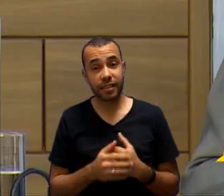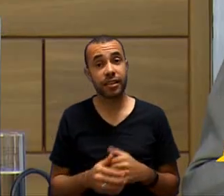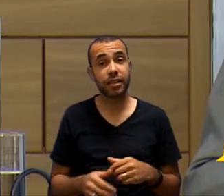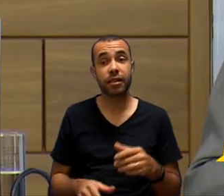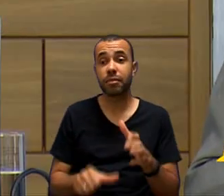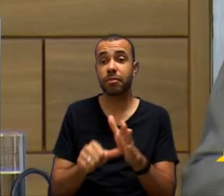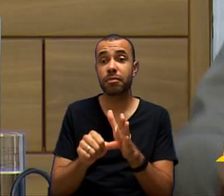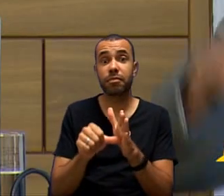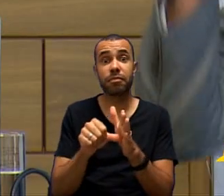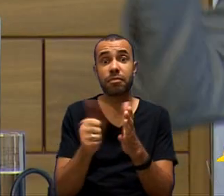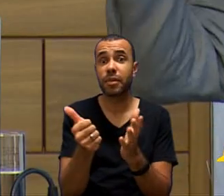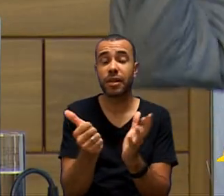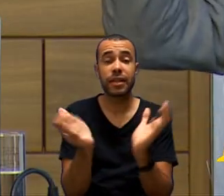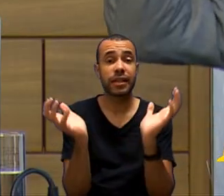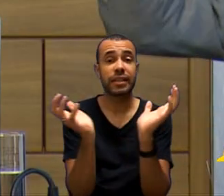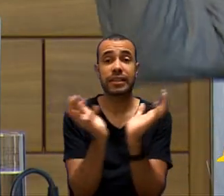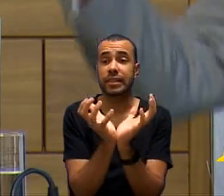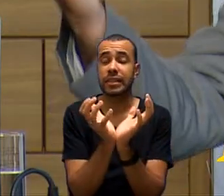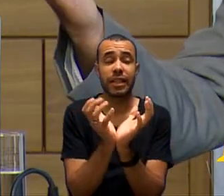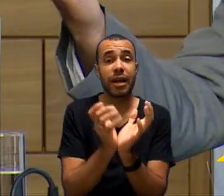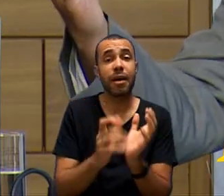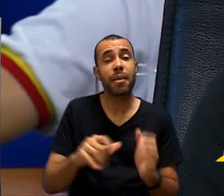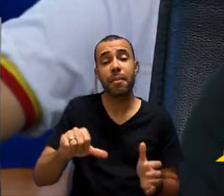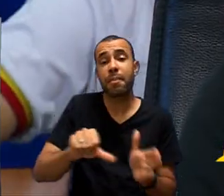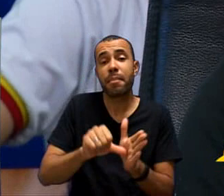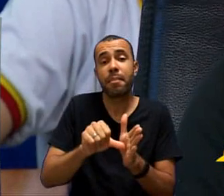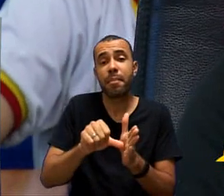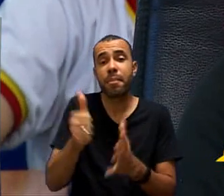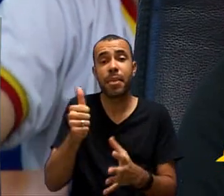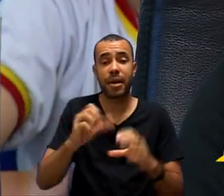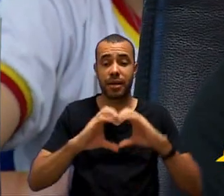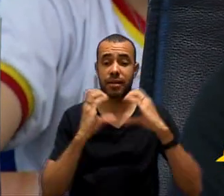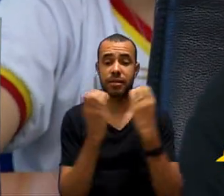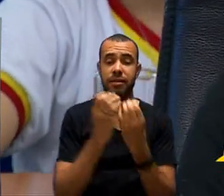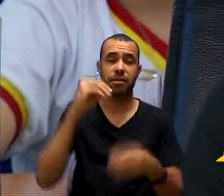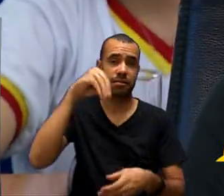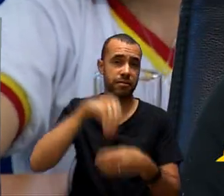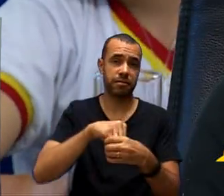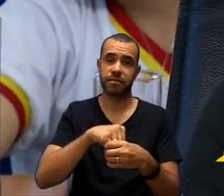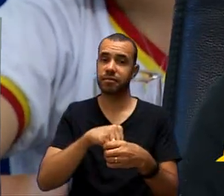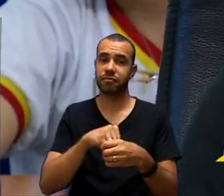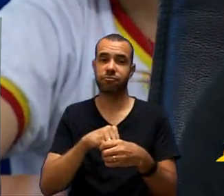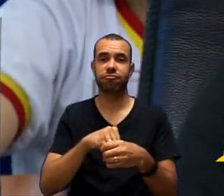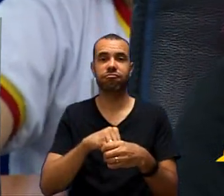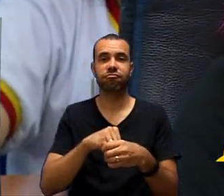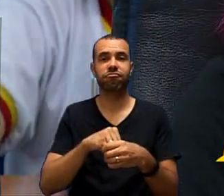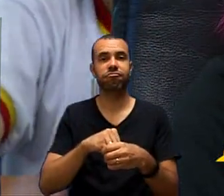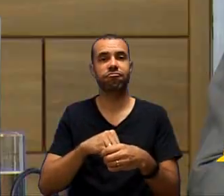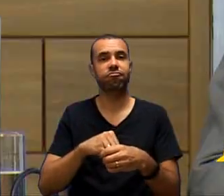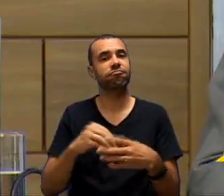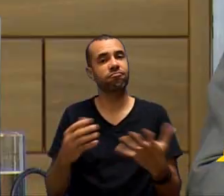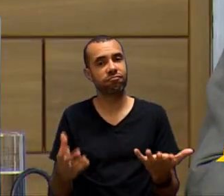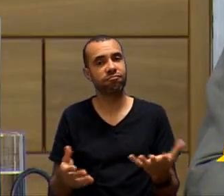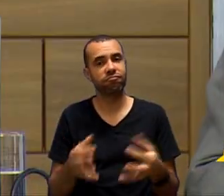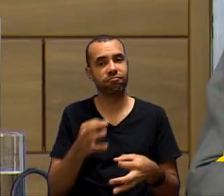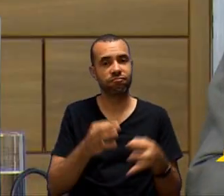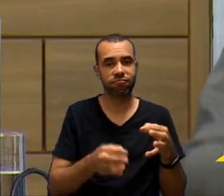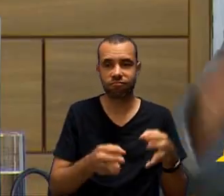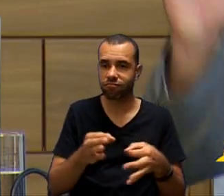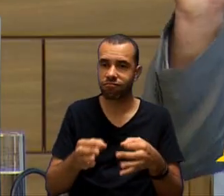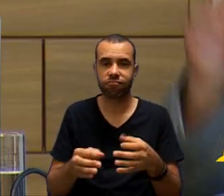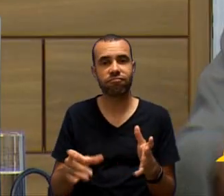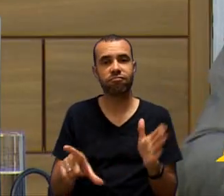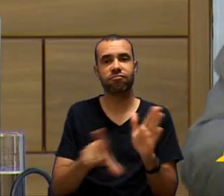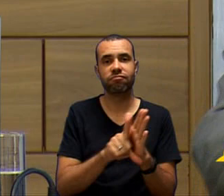A primeira, como se fosse a primeira legislatura da história de Sorocaba, vocês são a primeira legislatura de vereadores e vereadoras mirins.